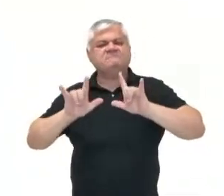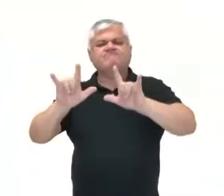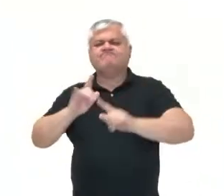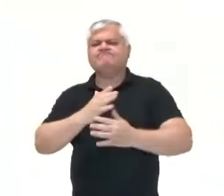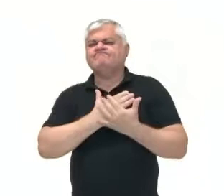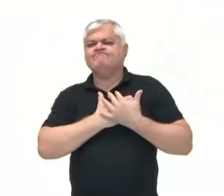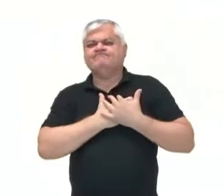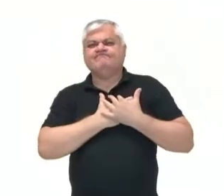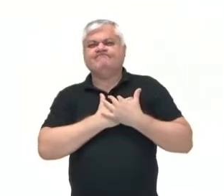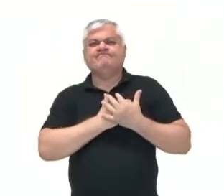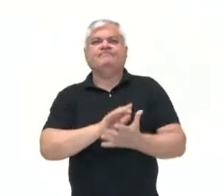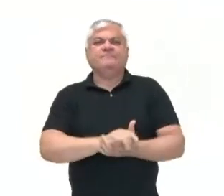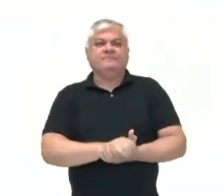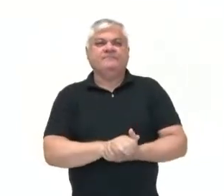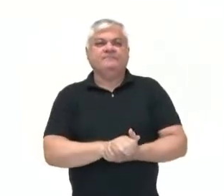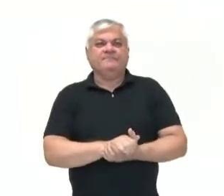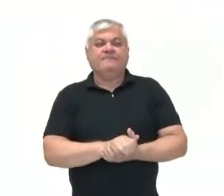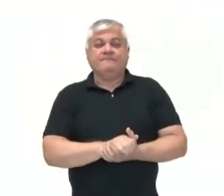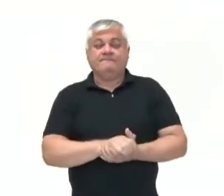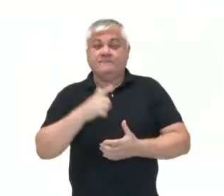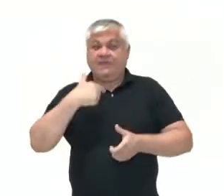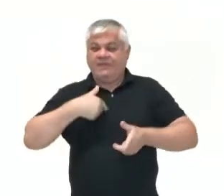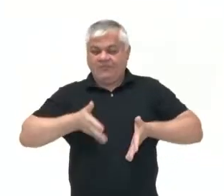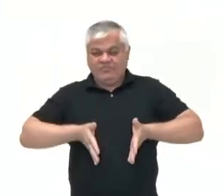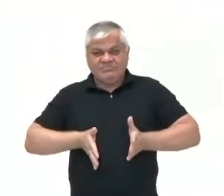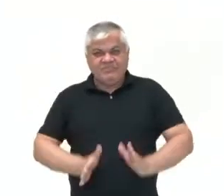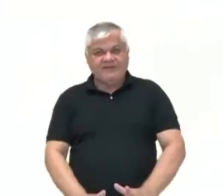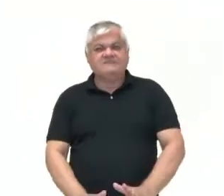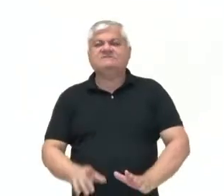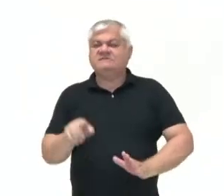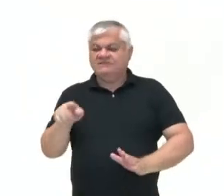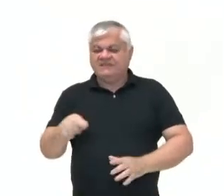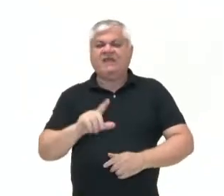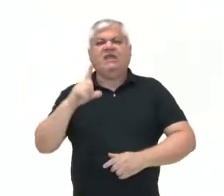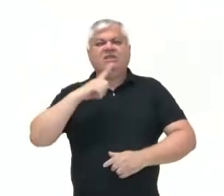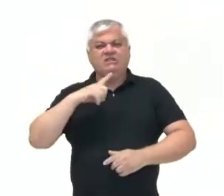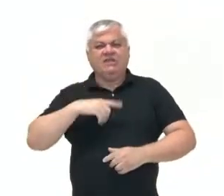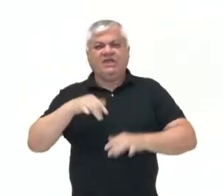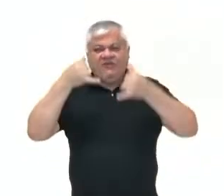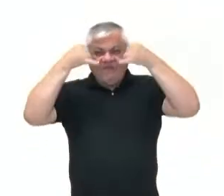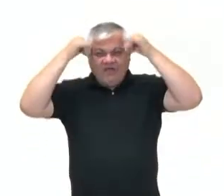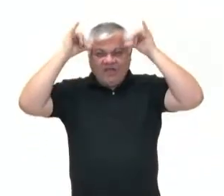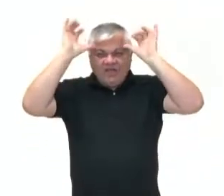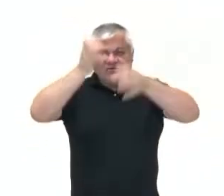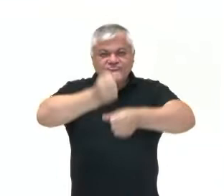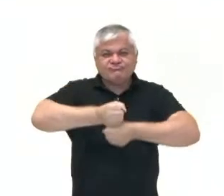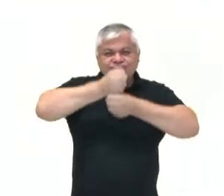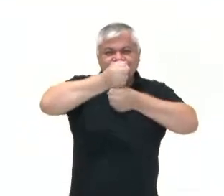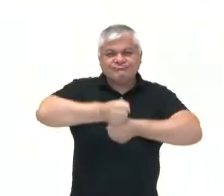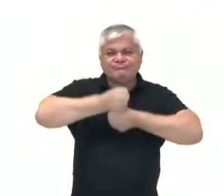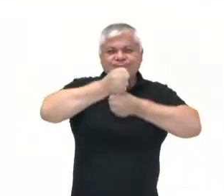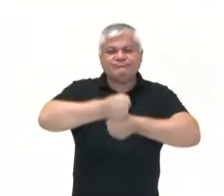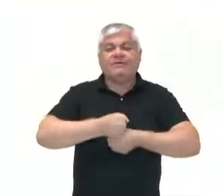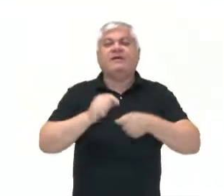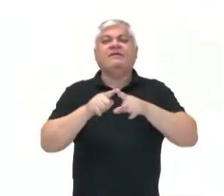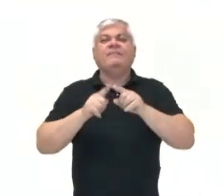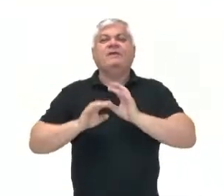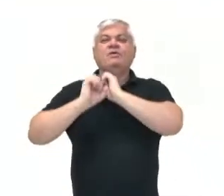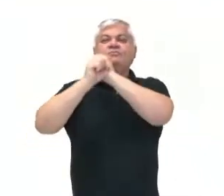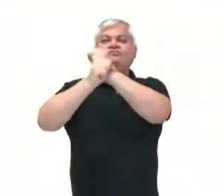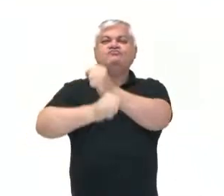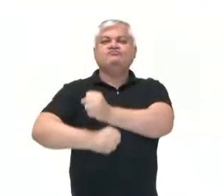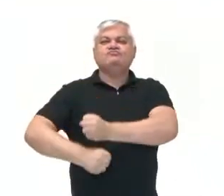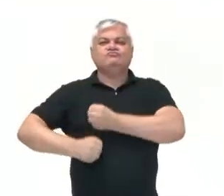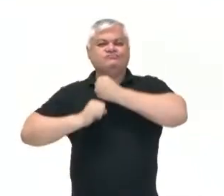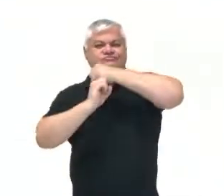coração. Meu berço adorado tem bravo vaqueiro e tem jangadeiro que domina